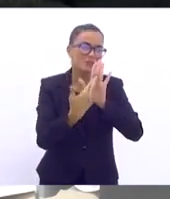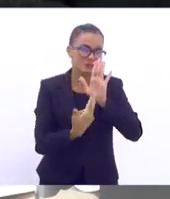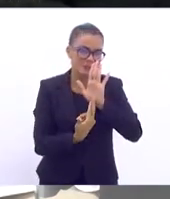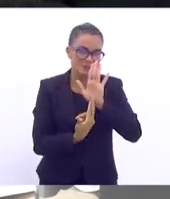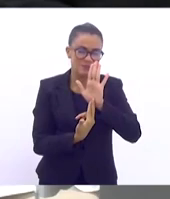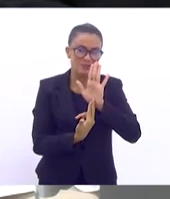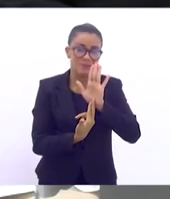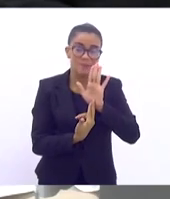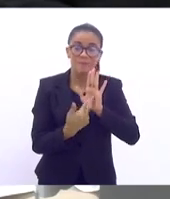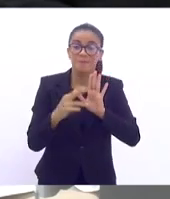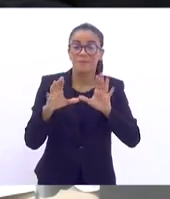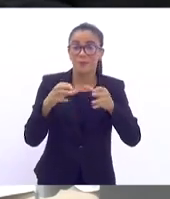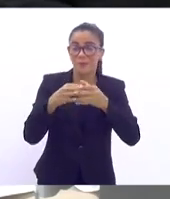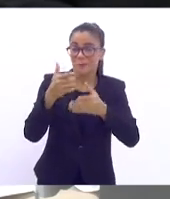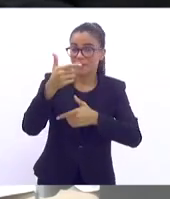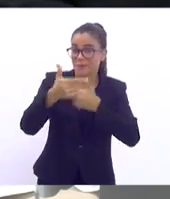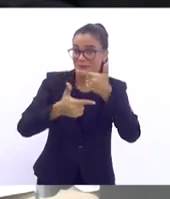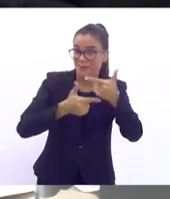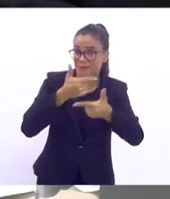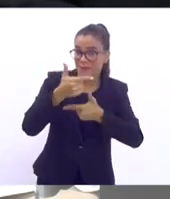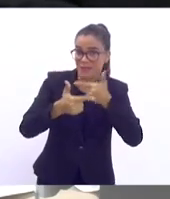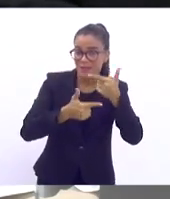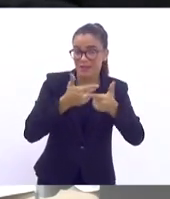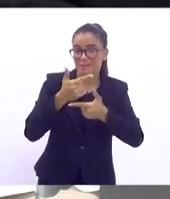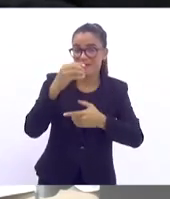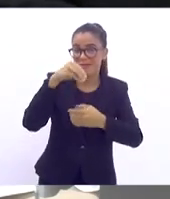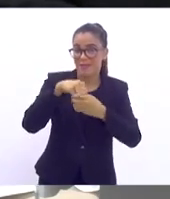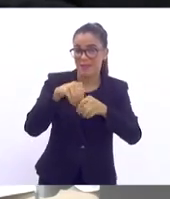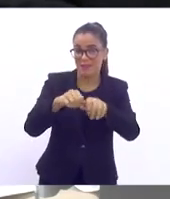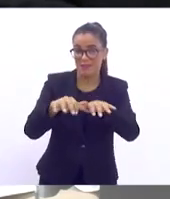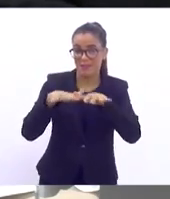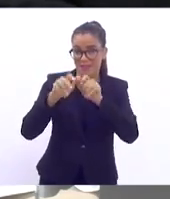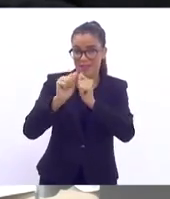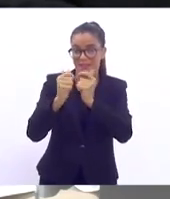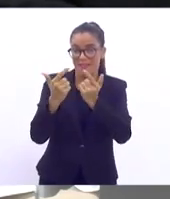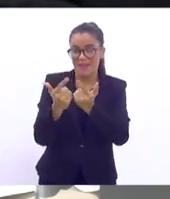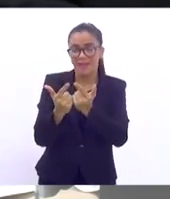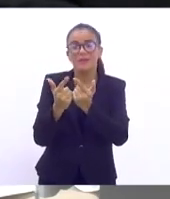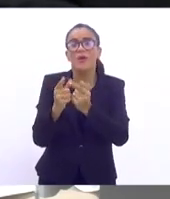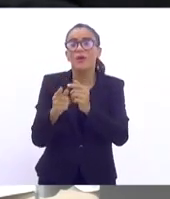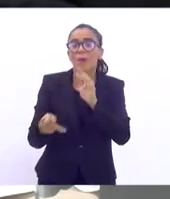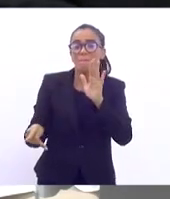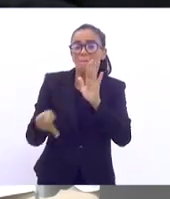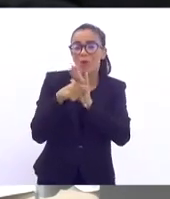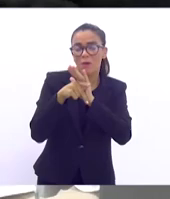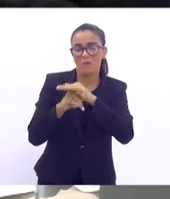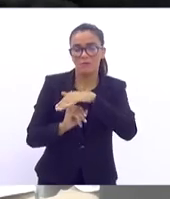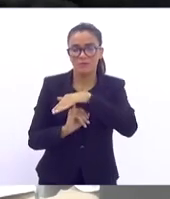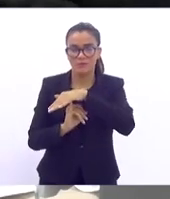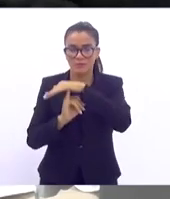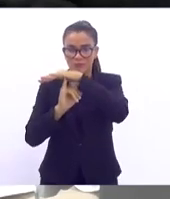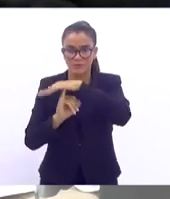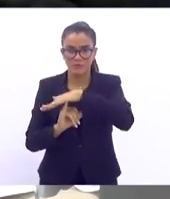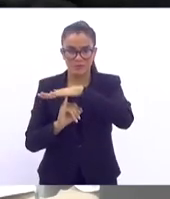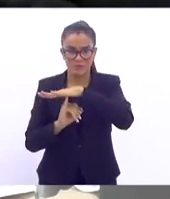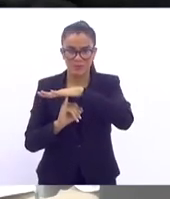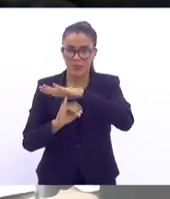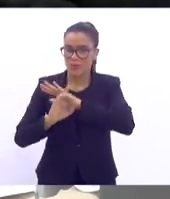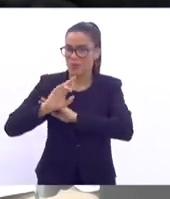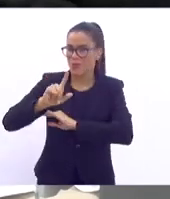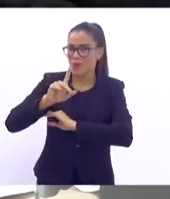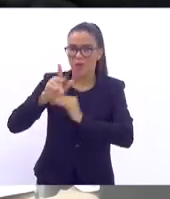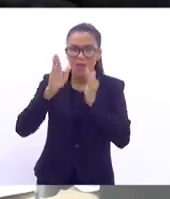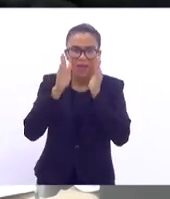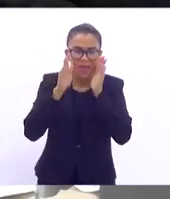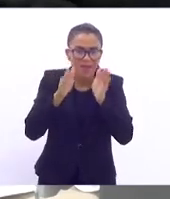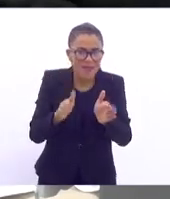a frente eu não tenho nenhum conceito aqui para definir Mas seria algo para institucional ela não é algo específico